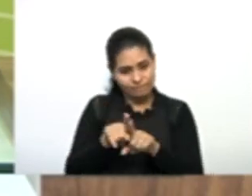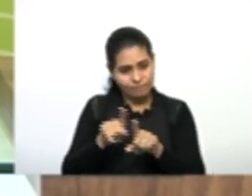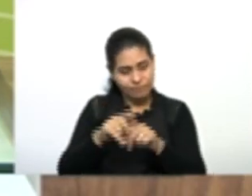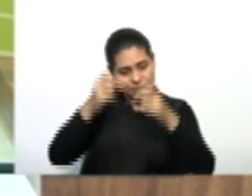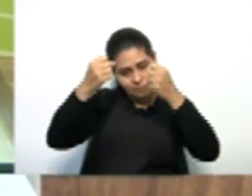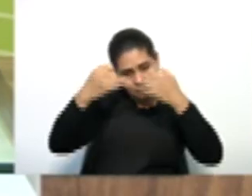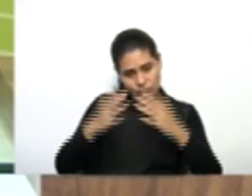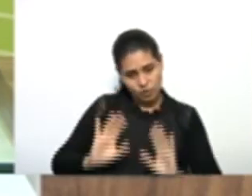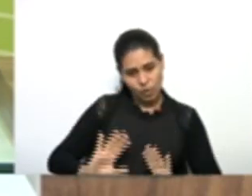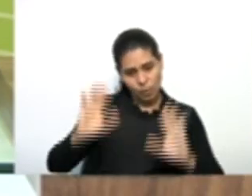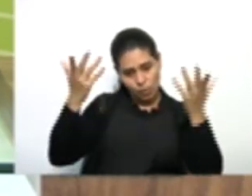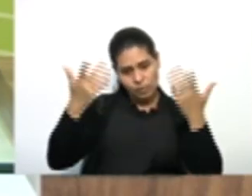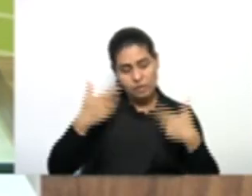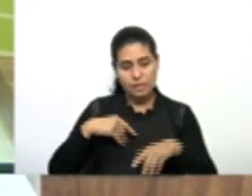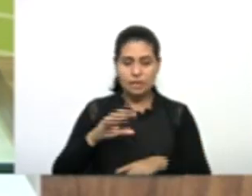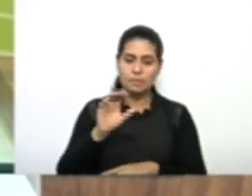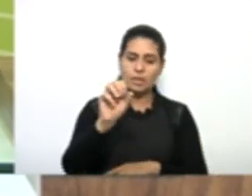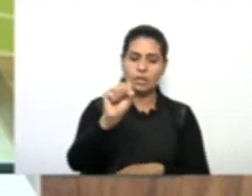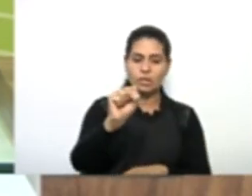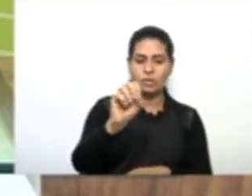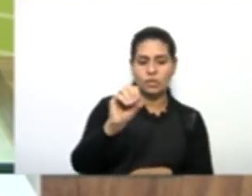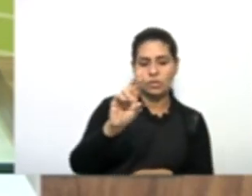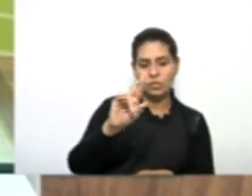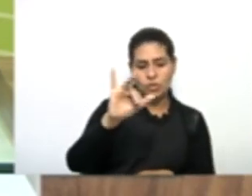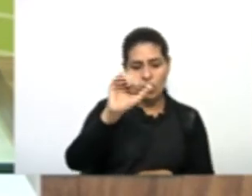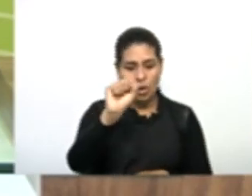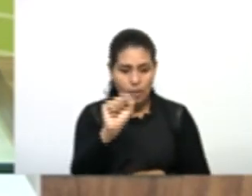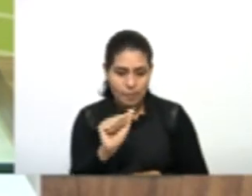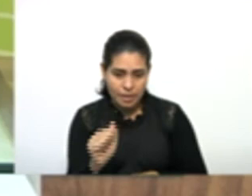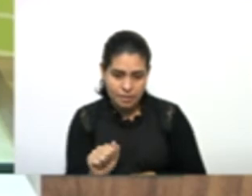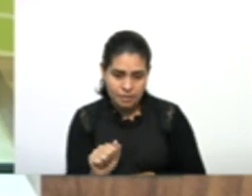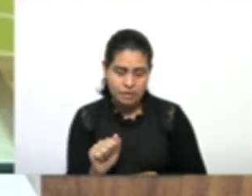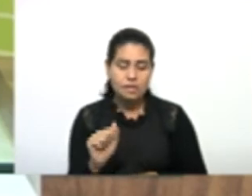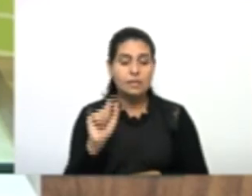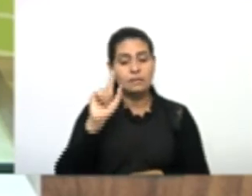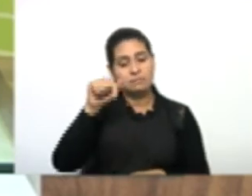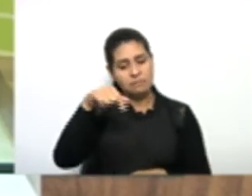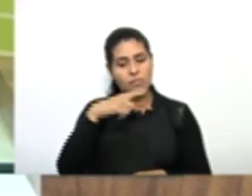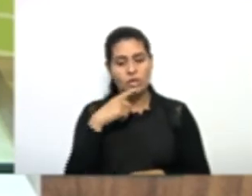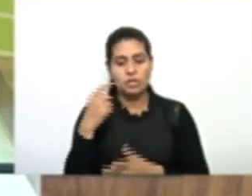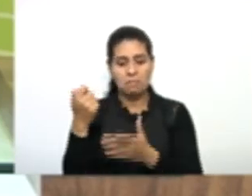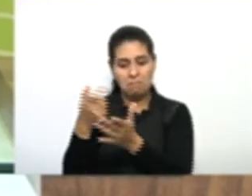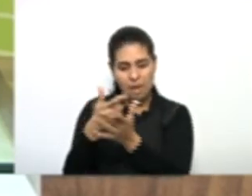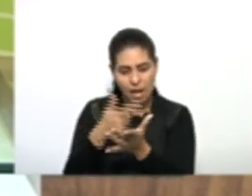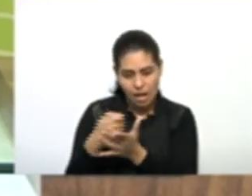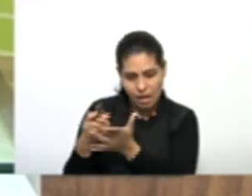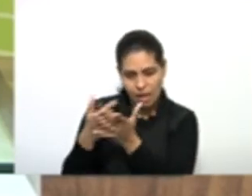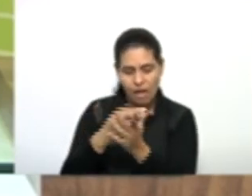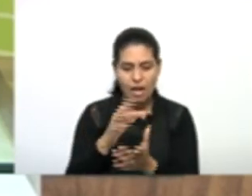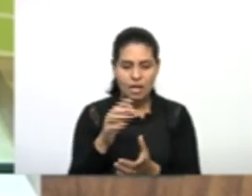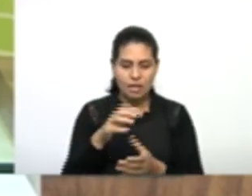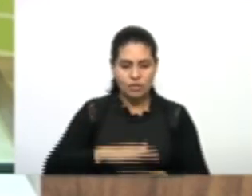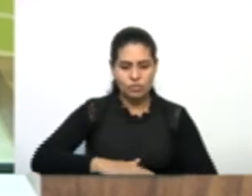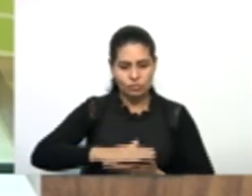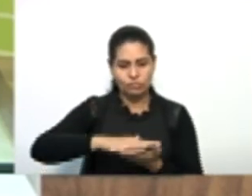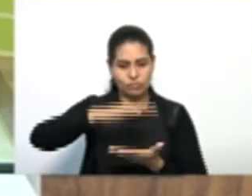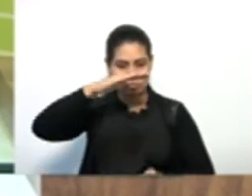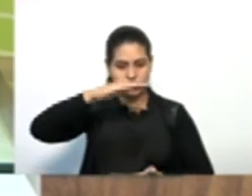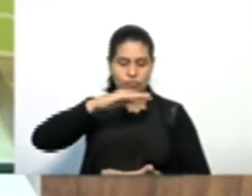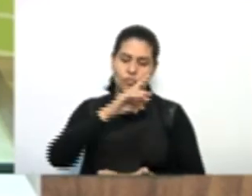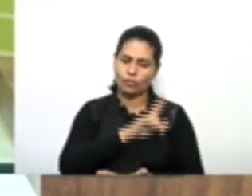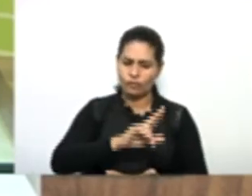podem acontecer sobras, né? Pode acontecer que recolheu-se muitas taxas, foi feito tudo